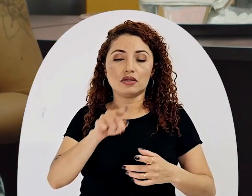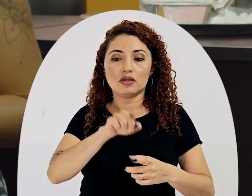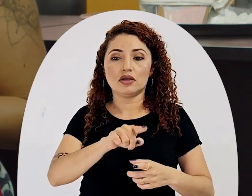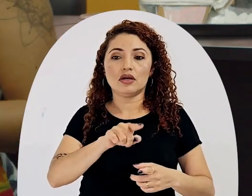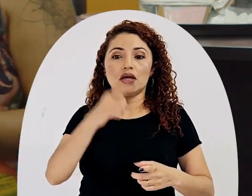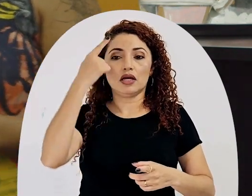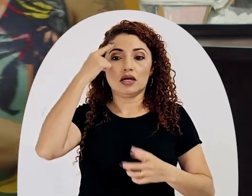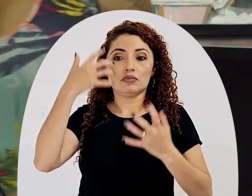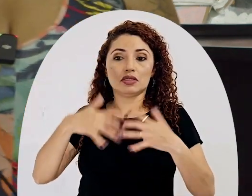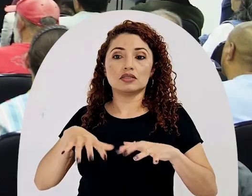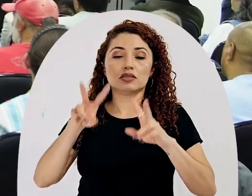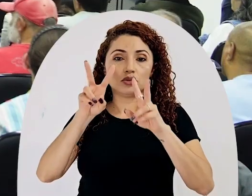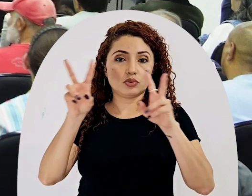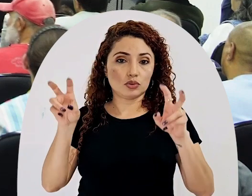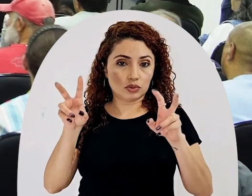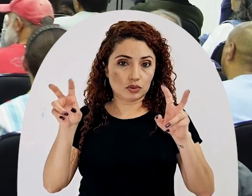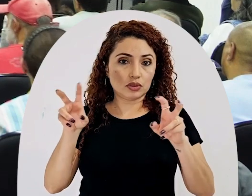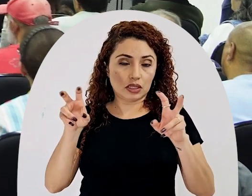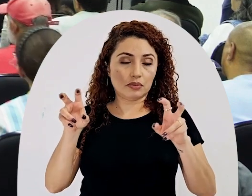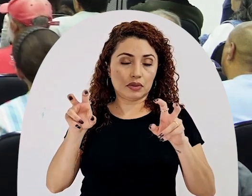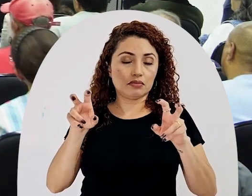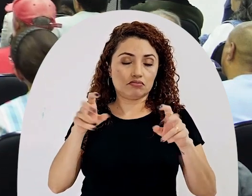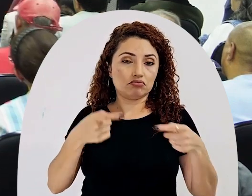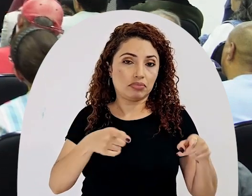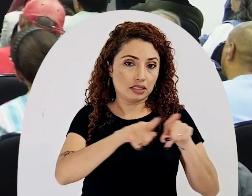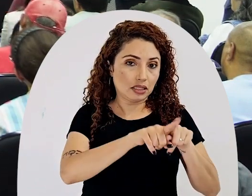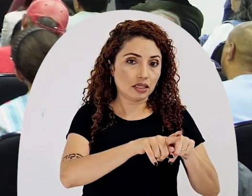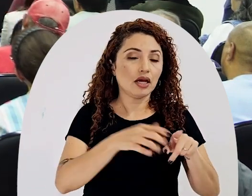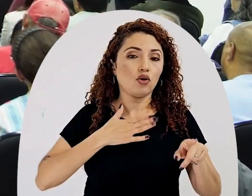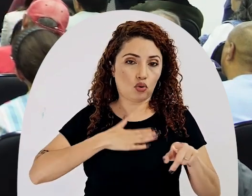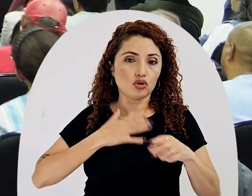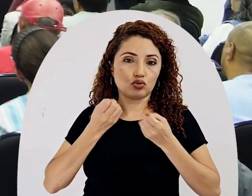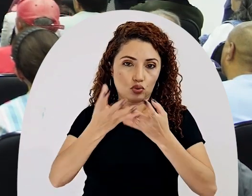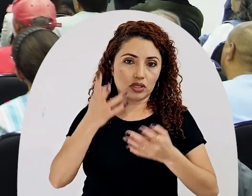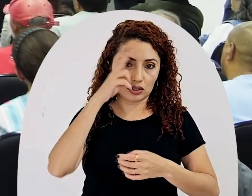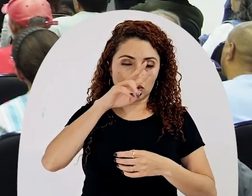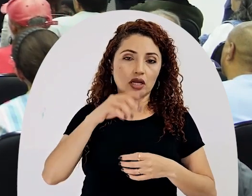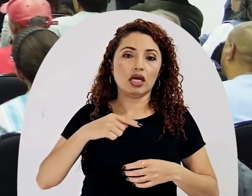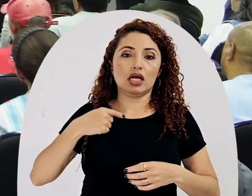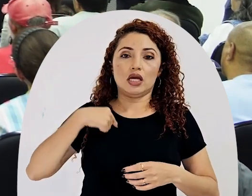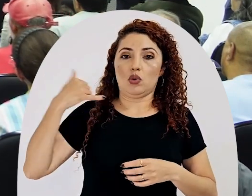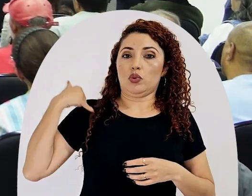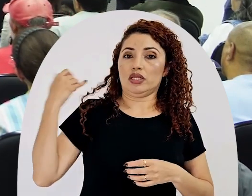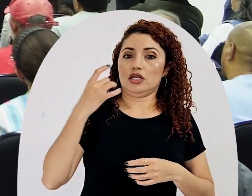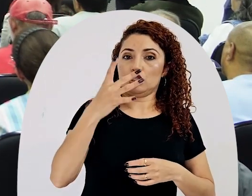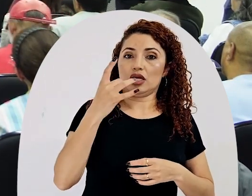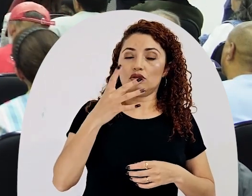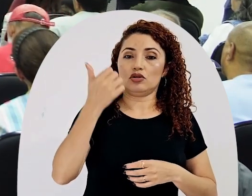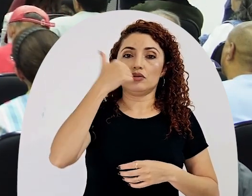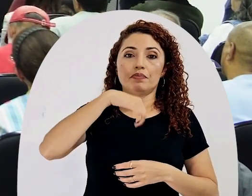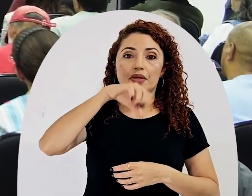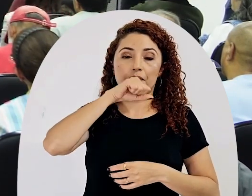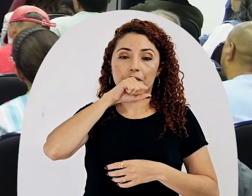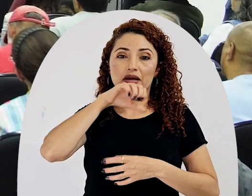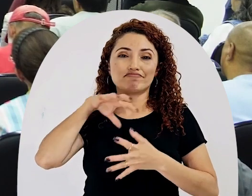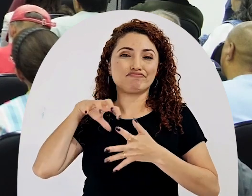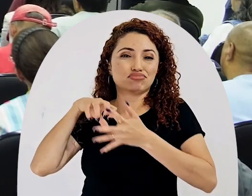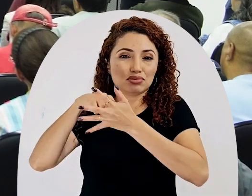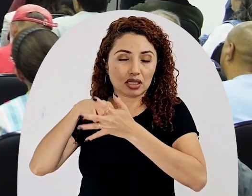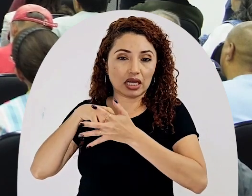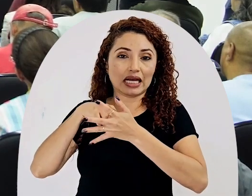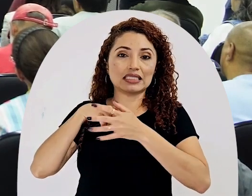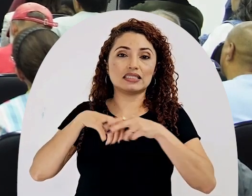gosto muito de contar essa história. Quando eu tinha 14 anos, a minha mãe sofreu um acidente e ficou paraplégica. E nós